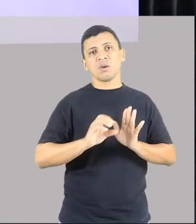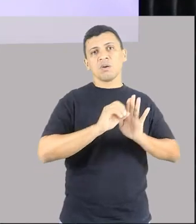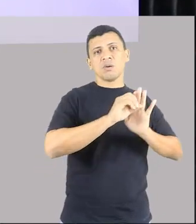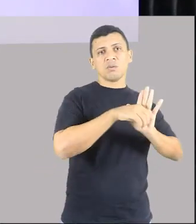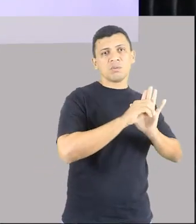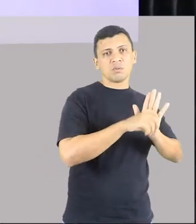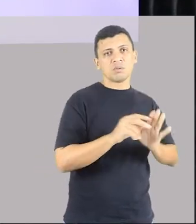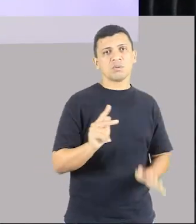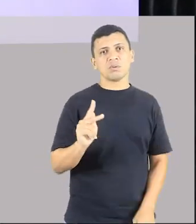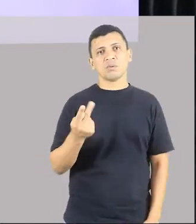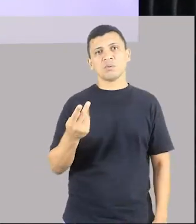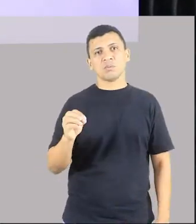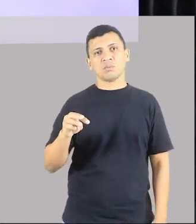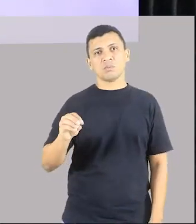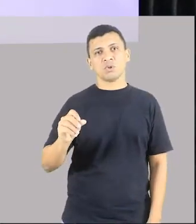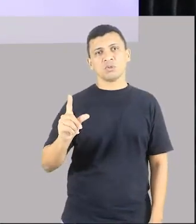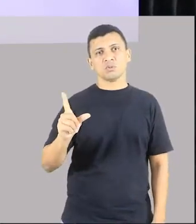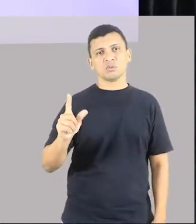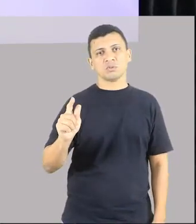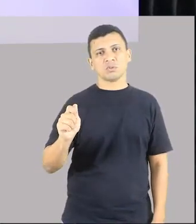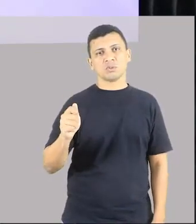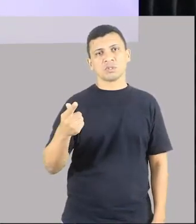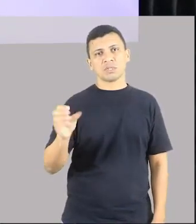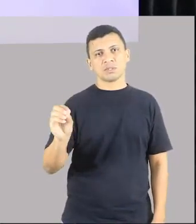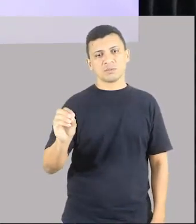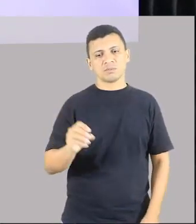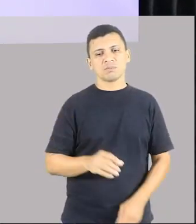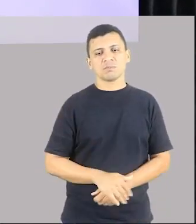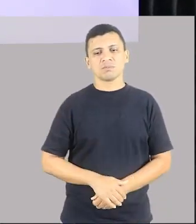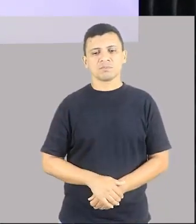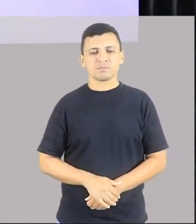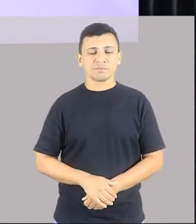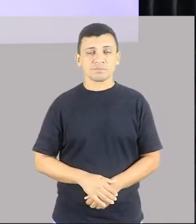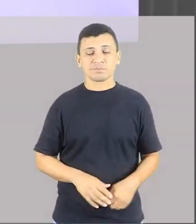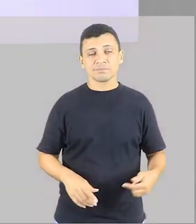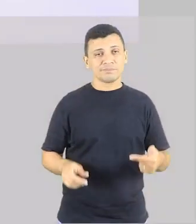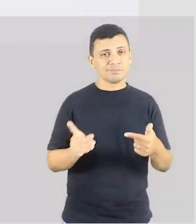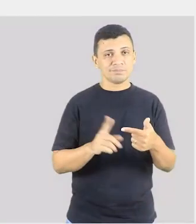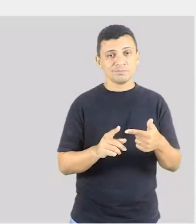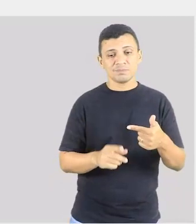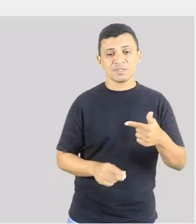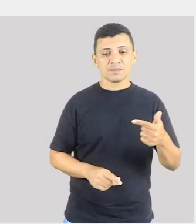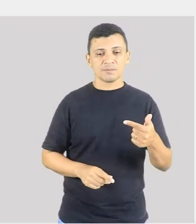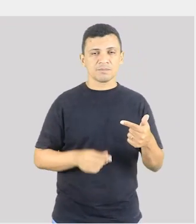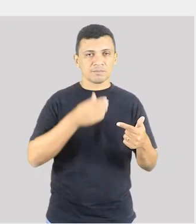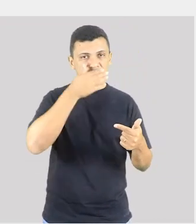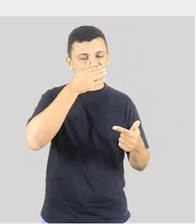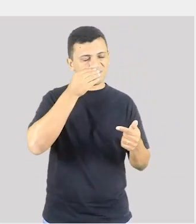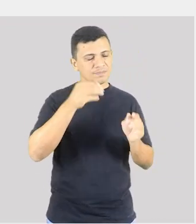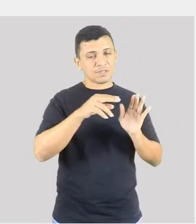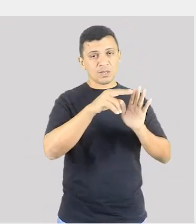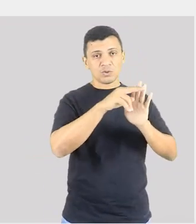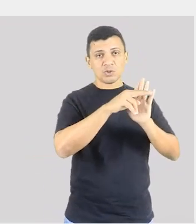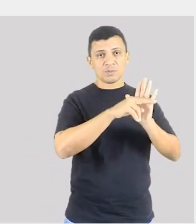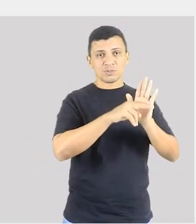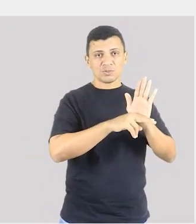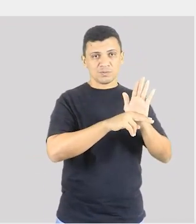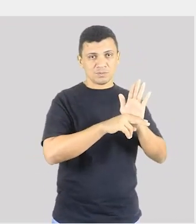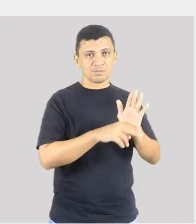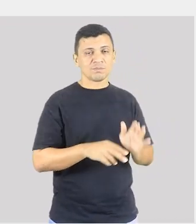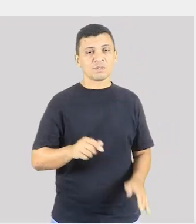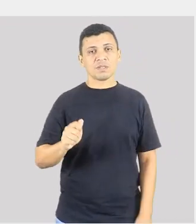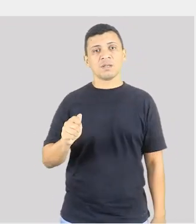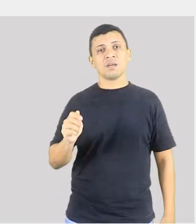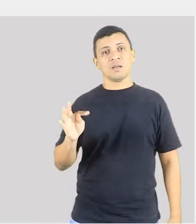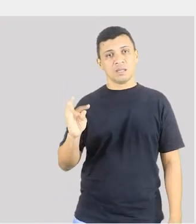feito pela administração pública. Como segunda espécie, nós temos aqui os atos normativos.